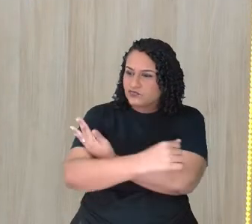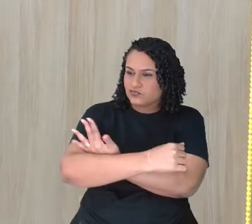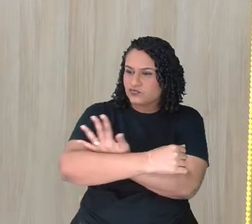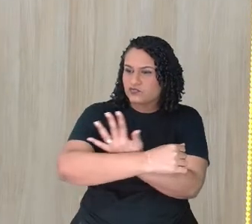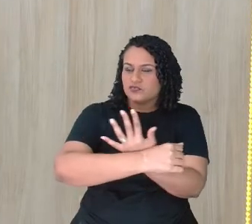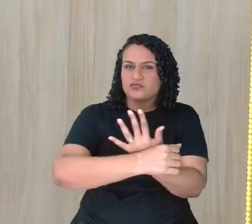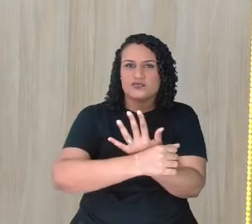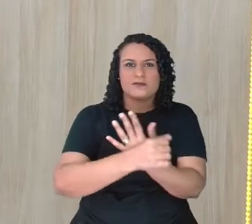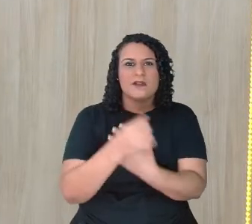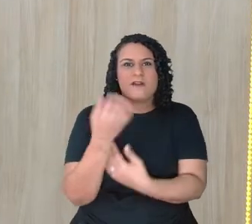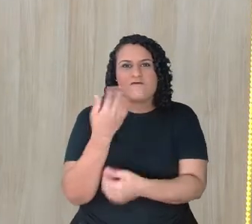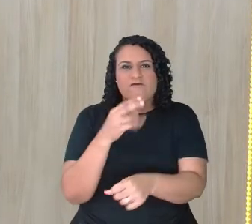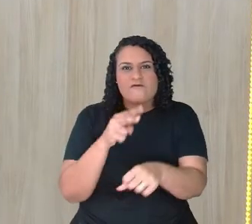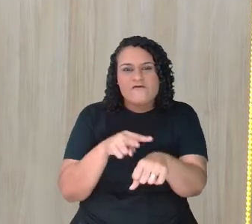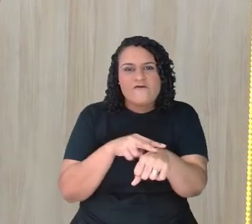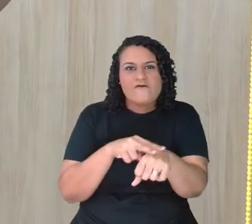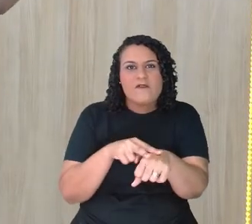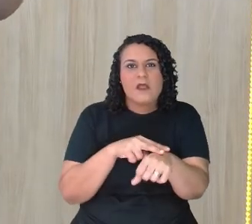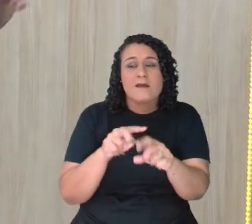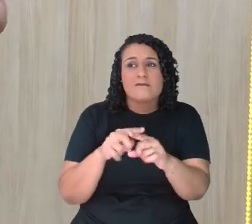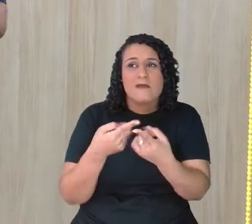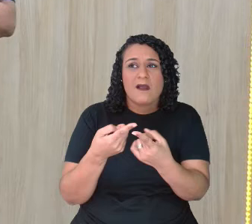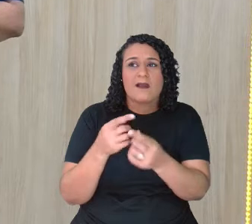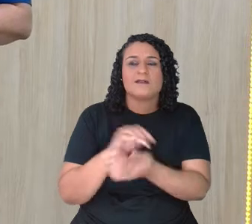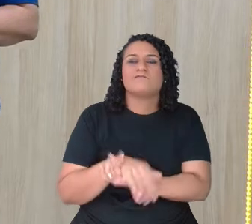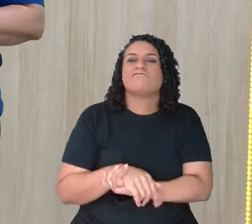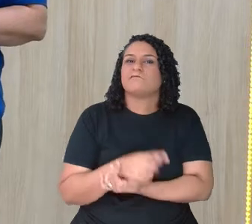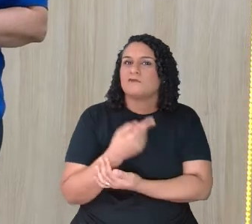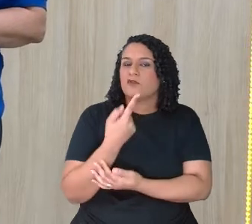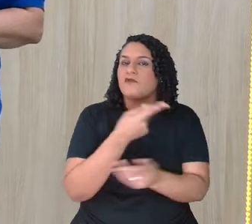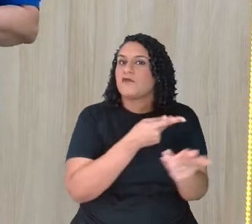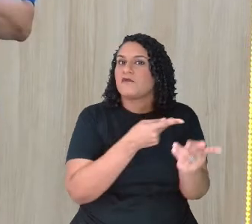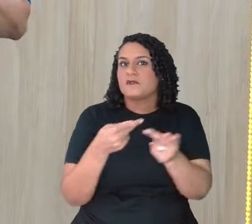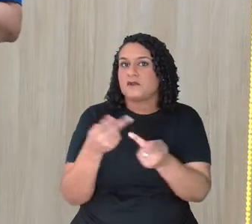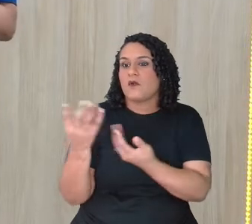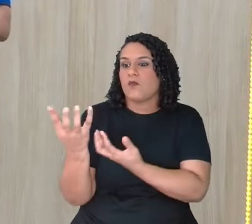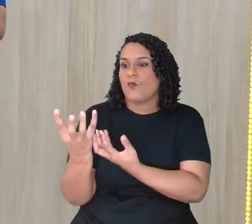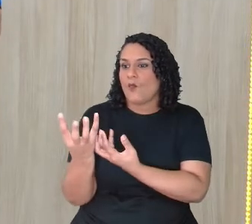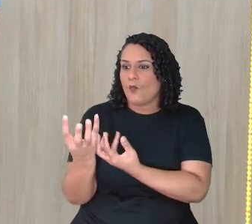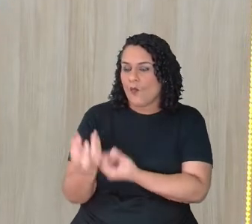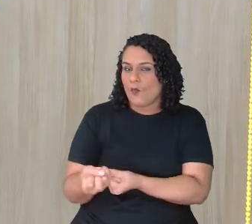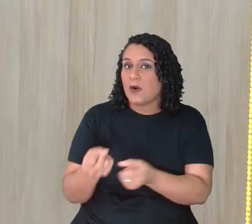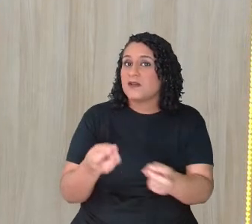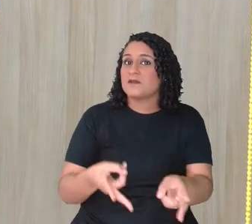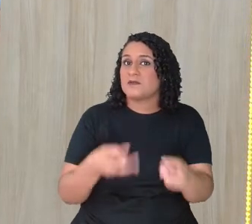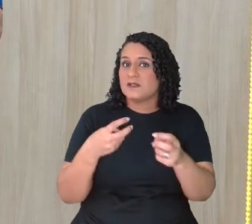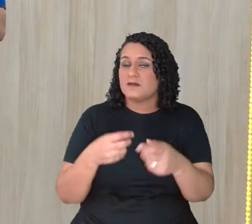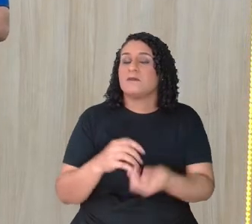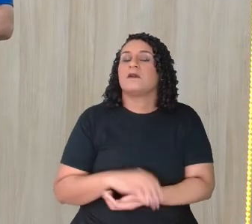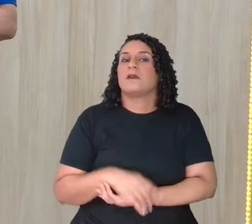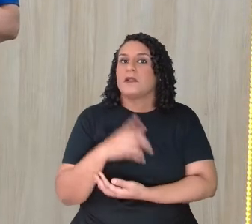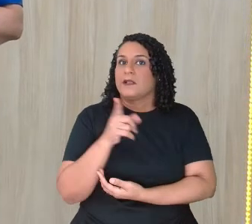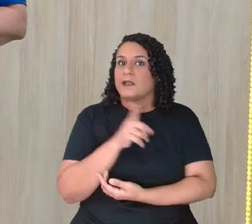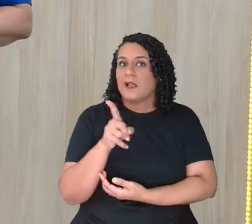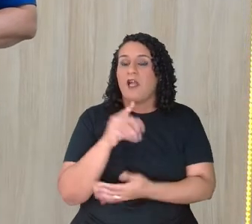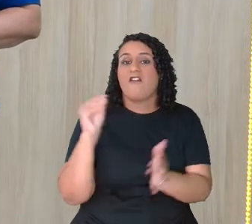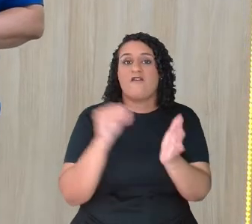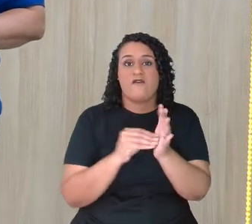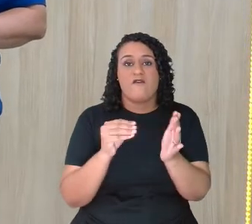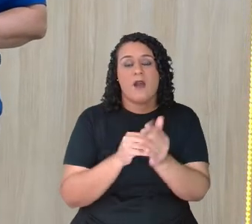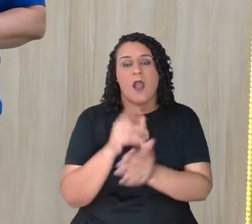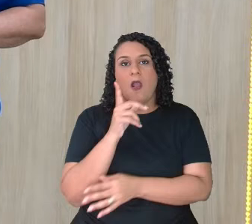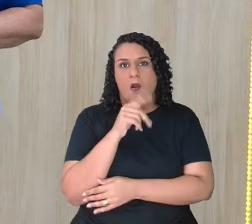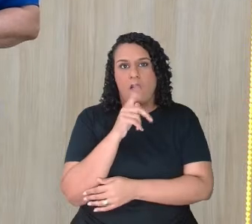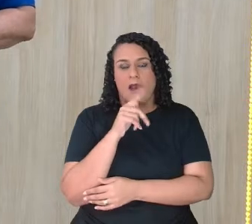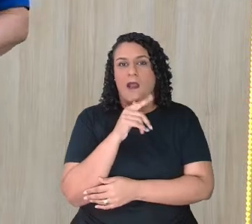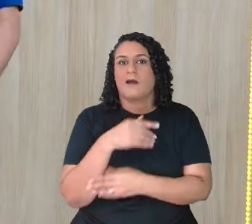nosso coração. Mas quando vamos nos afastando para o sertão e vemos a necessidade, não é, da água Isso traz